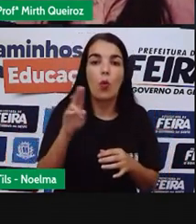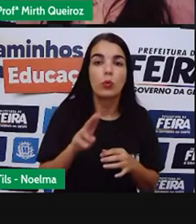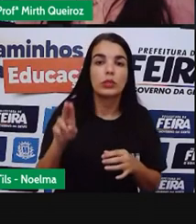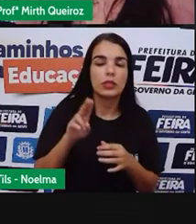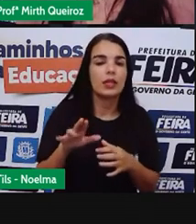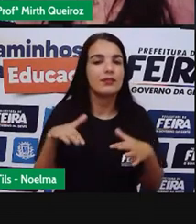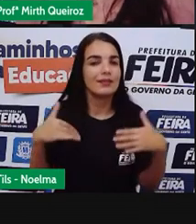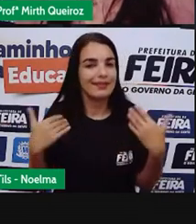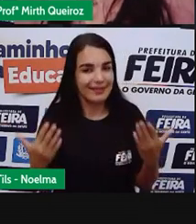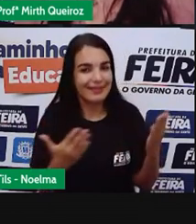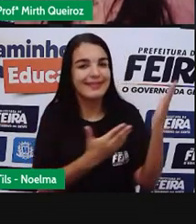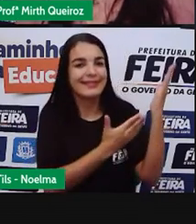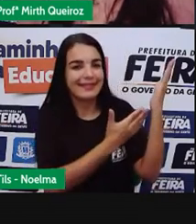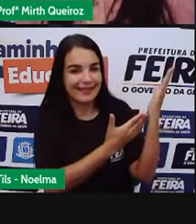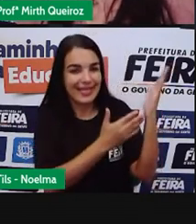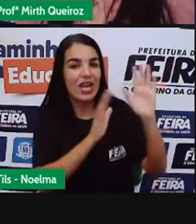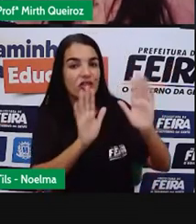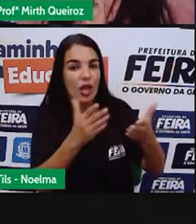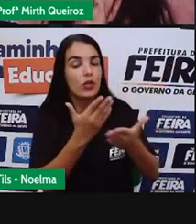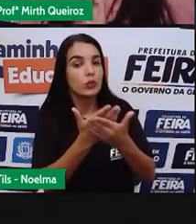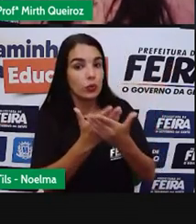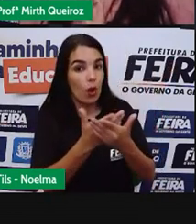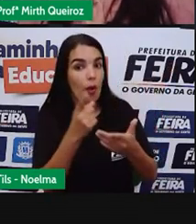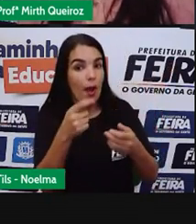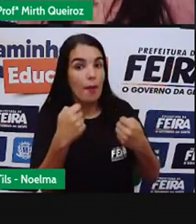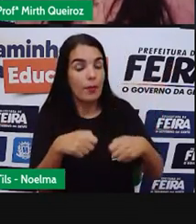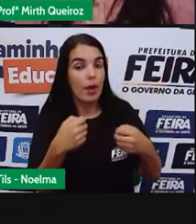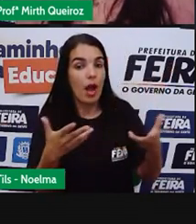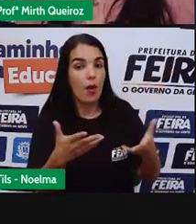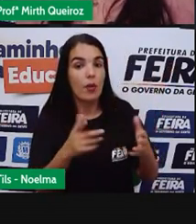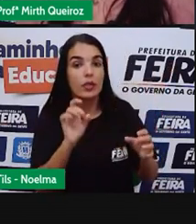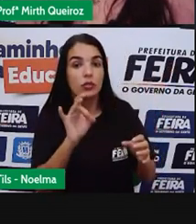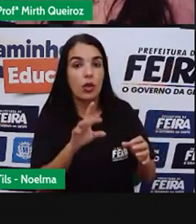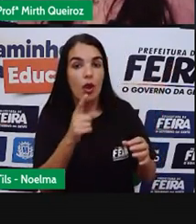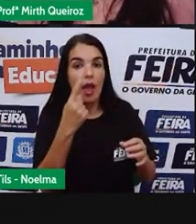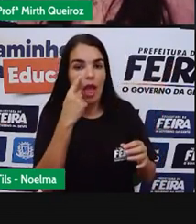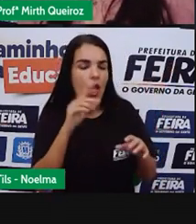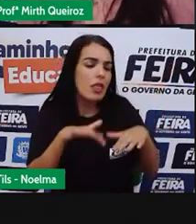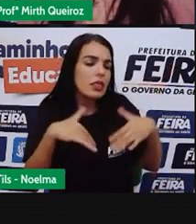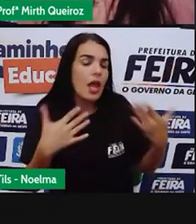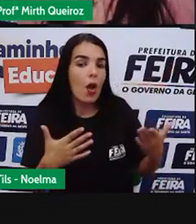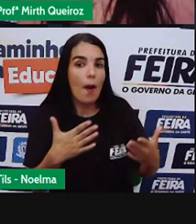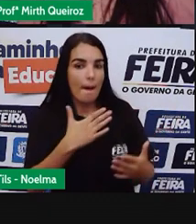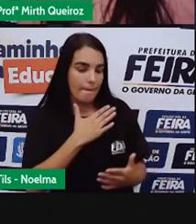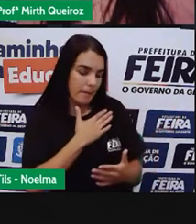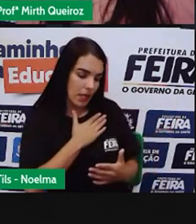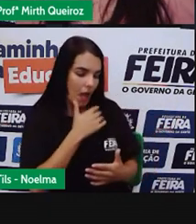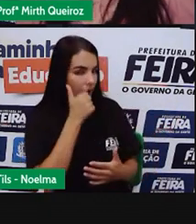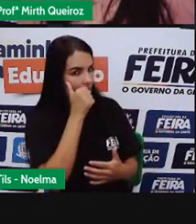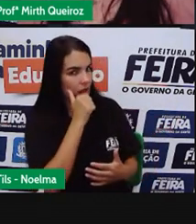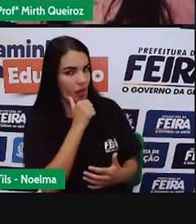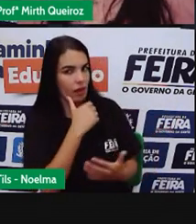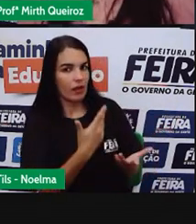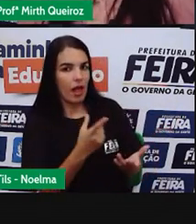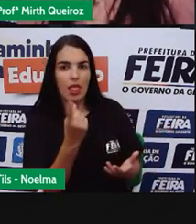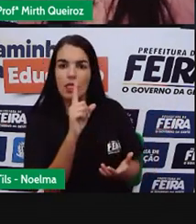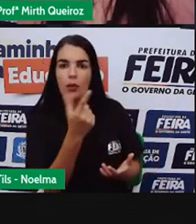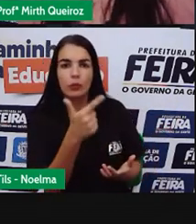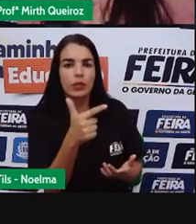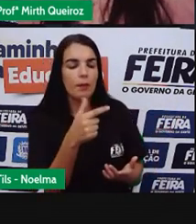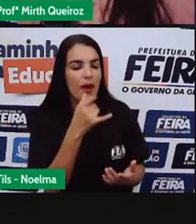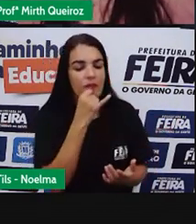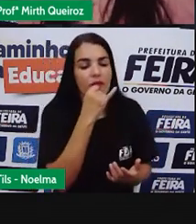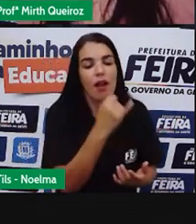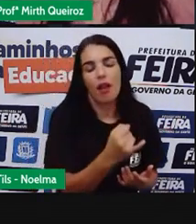da vírgula, que a gente também já estudou nas outras aulas, como aí nós temos a primeira frase. Então, minha cara, não há mais o que